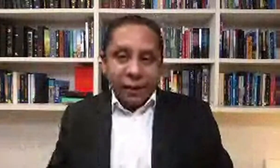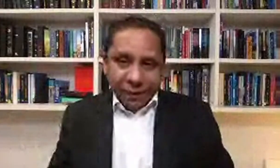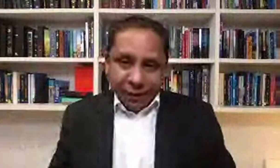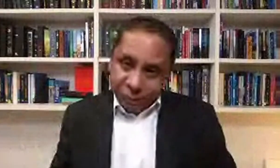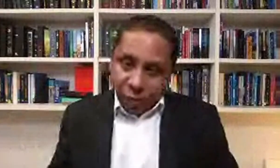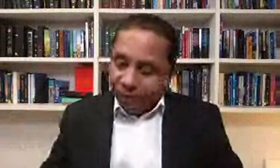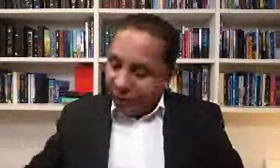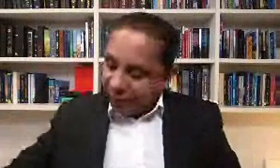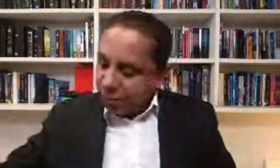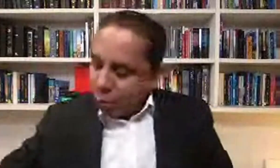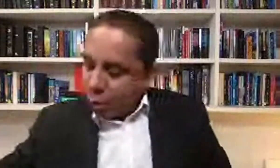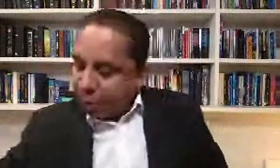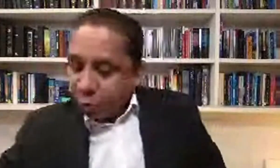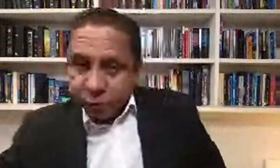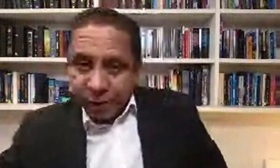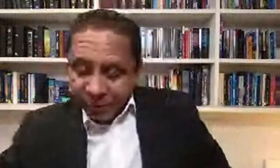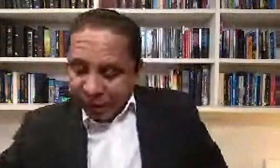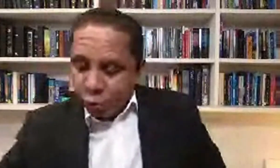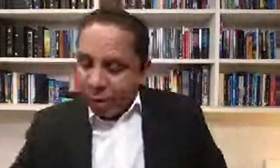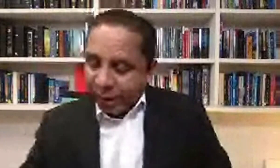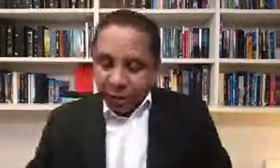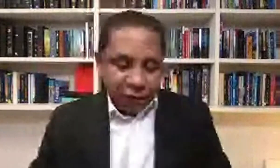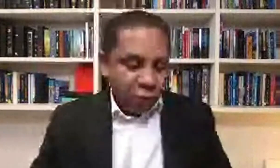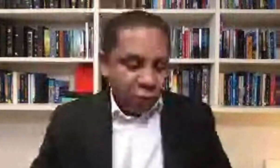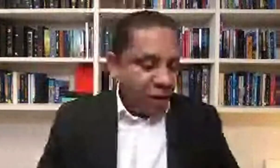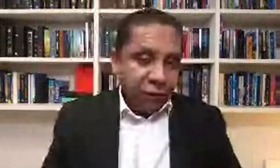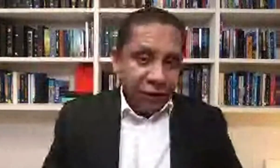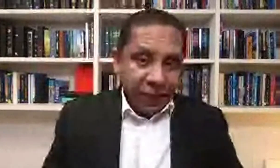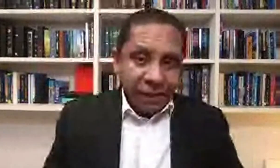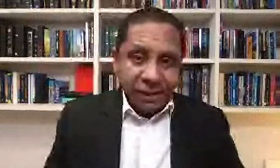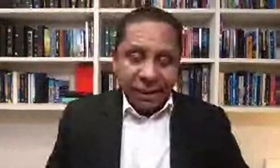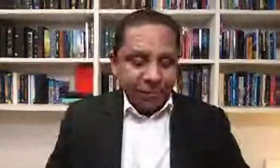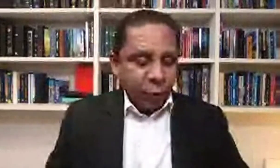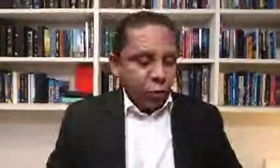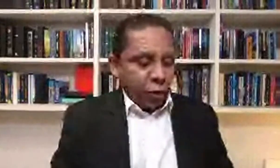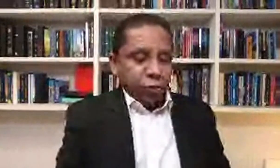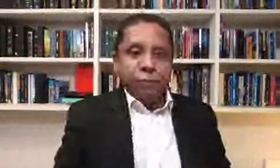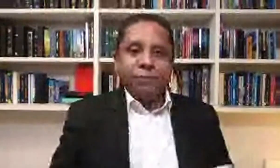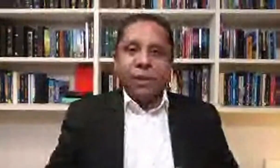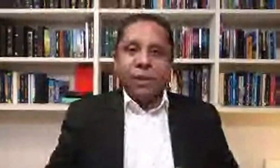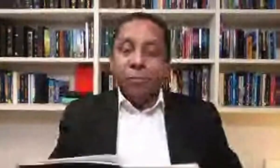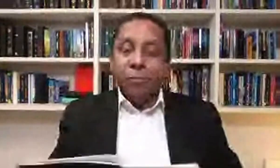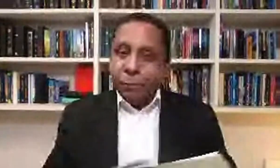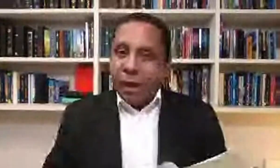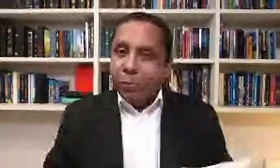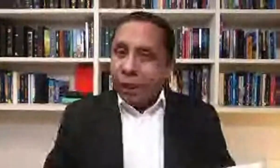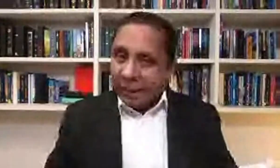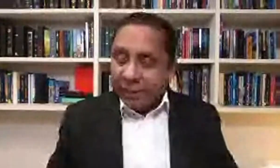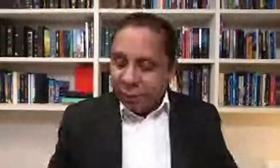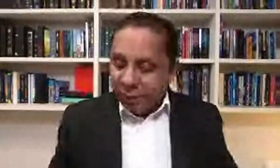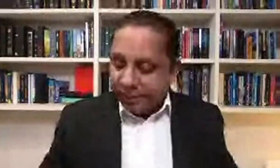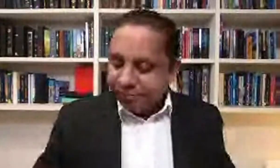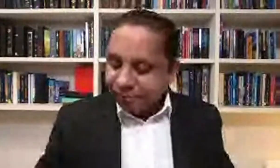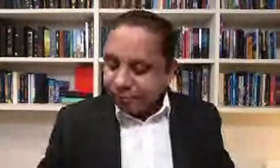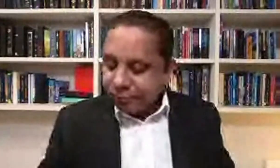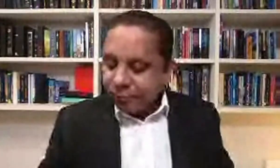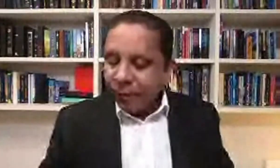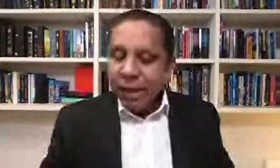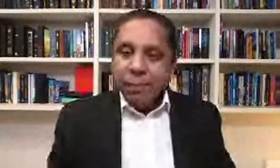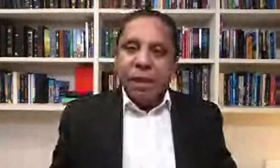igreja verdadeira? Bom, essa é uma boa pergunta e é com ela que eu vou finalizar o nosso bate-papo da classe